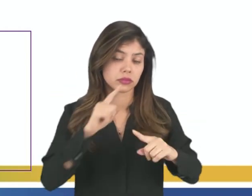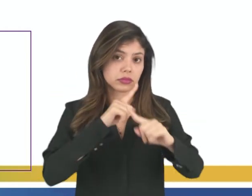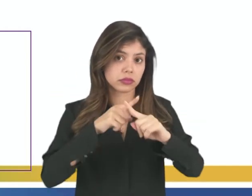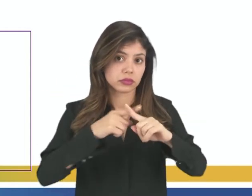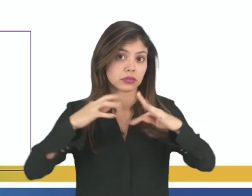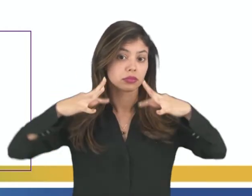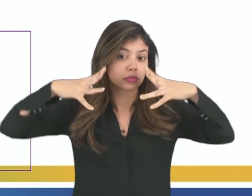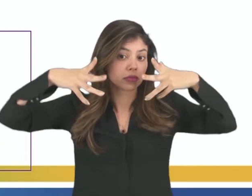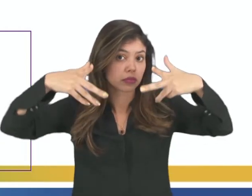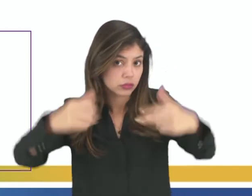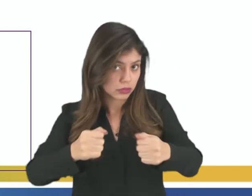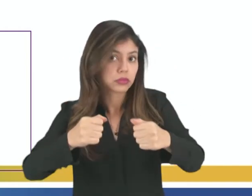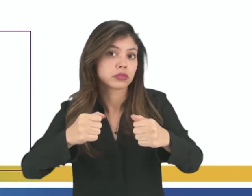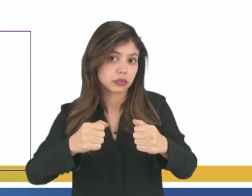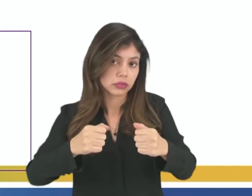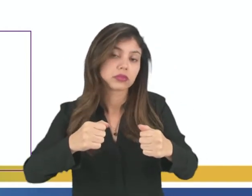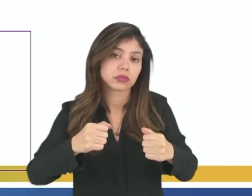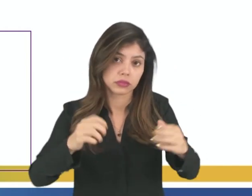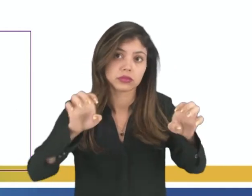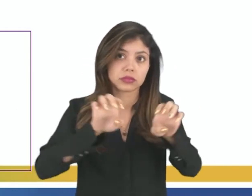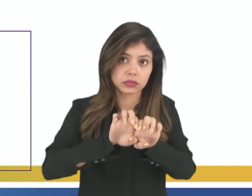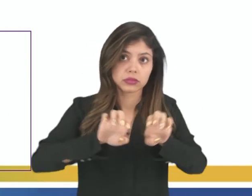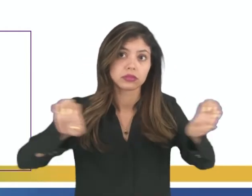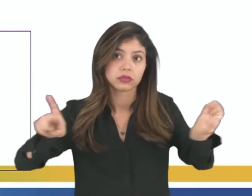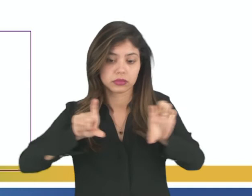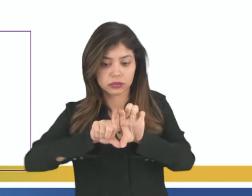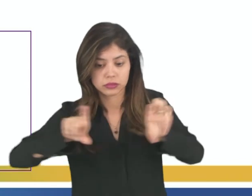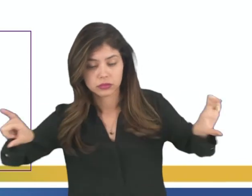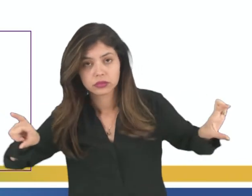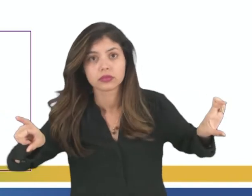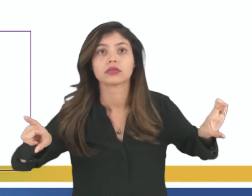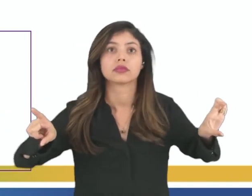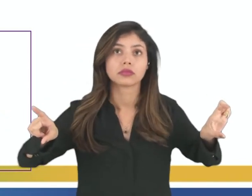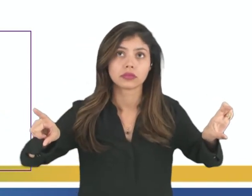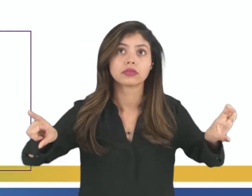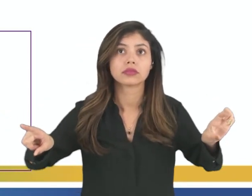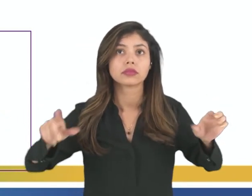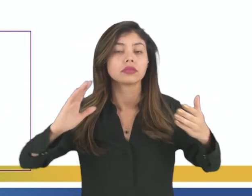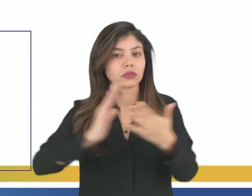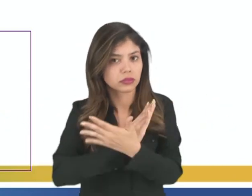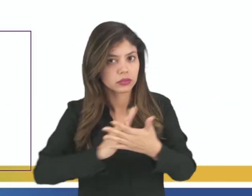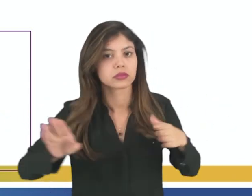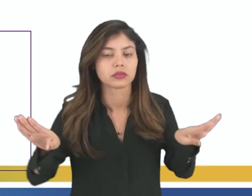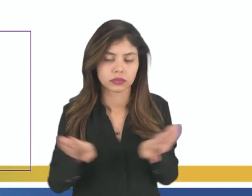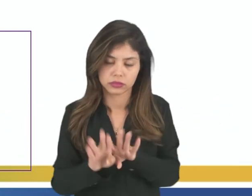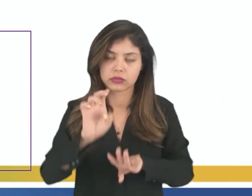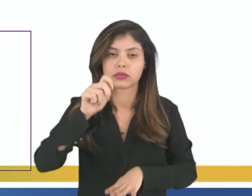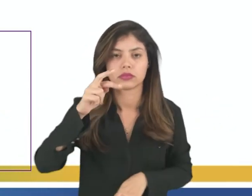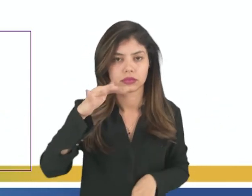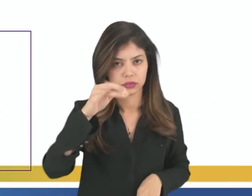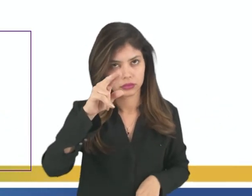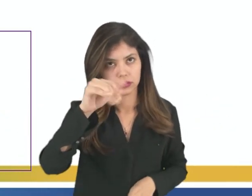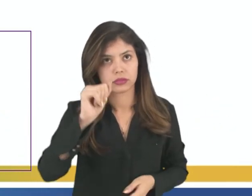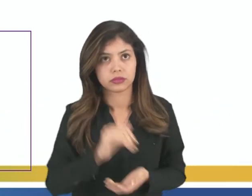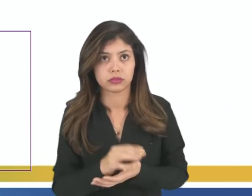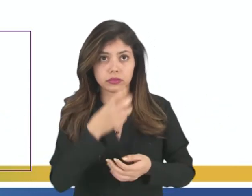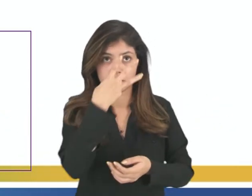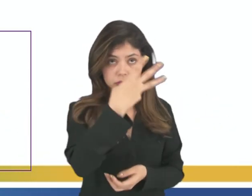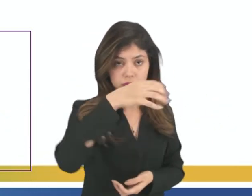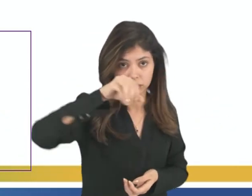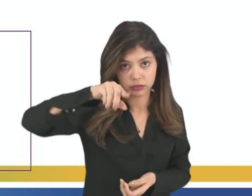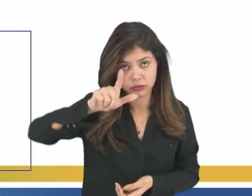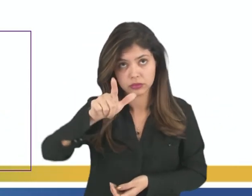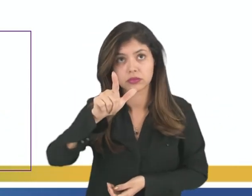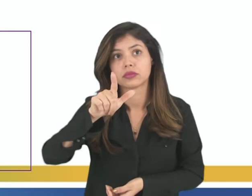multiplicar todos os integrantes dessa reação por 3, inclusive a variação de entalpia. Então nós vamos ter 3 mols de